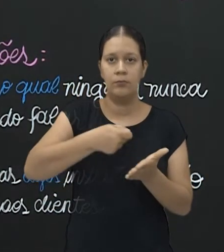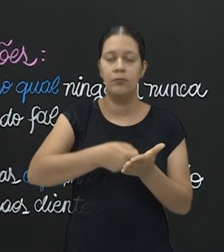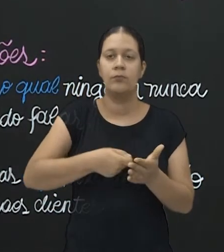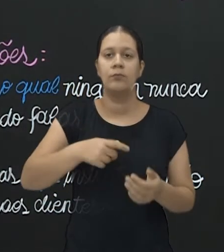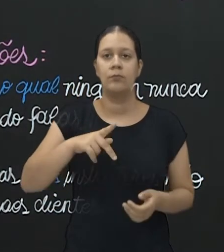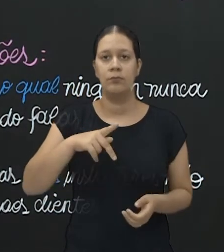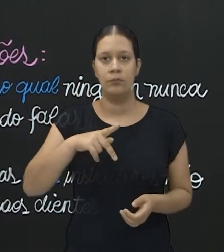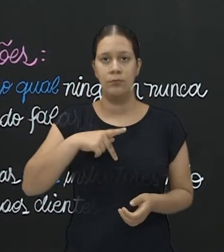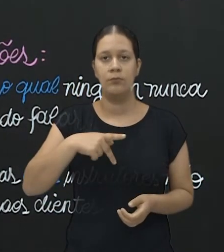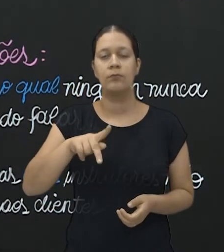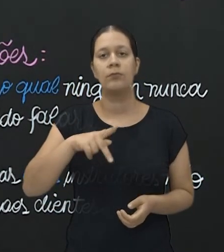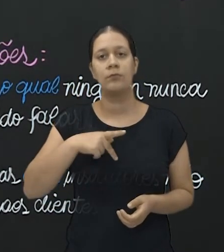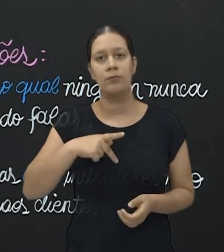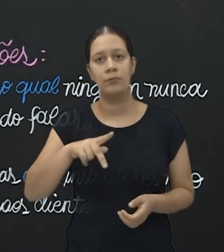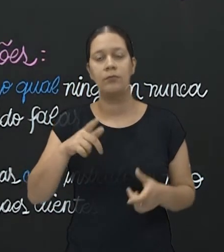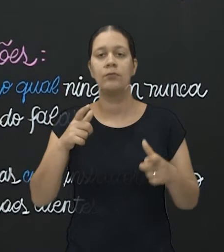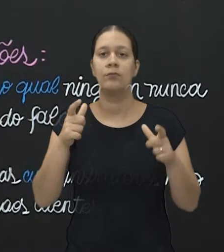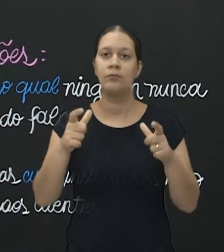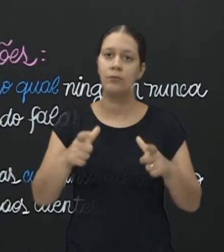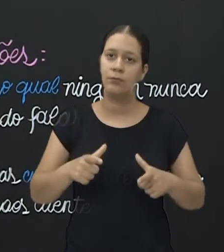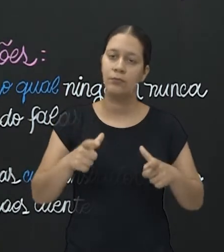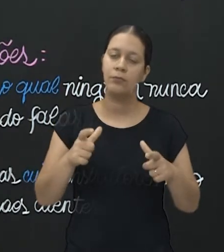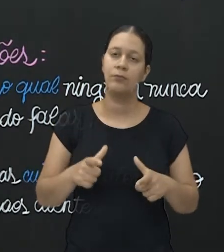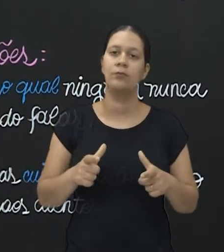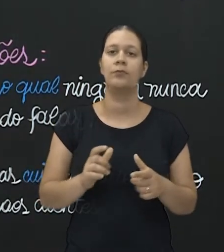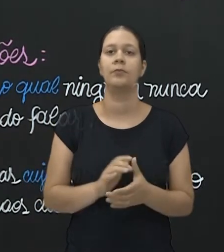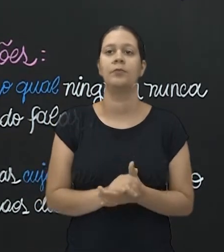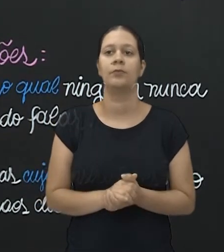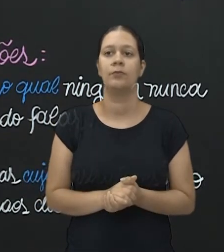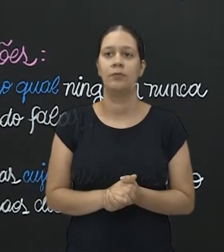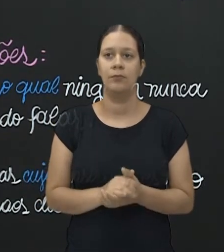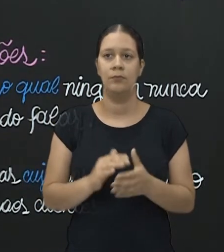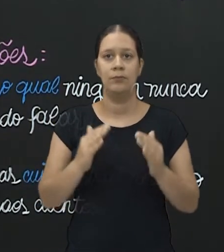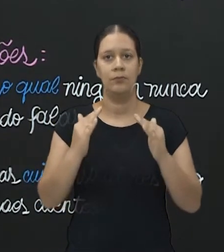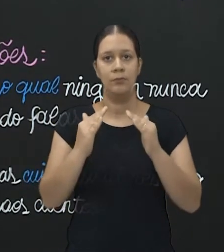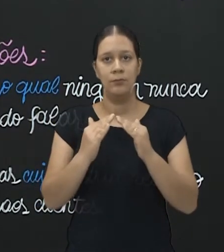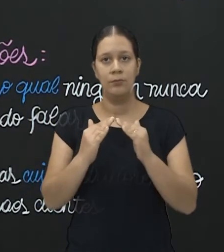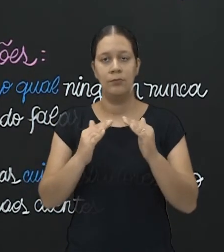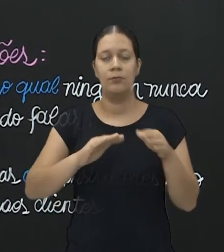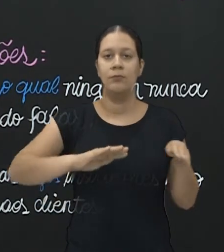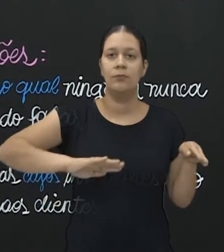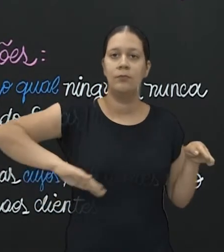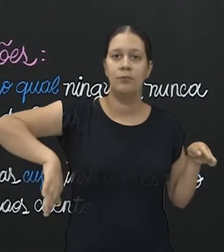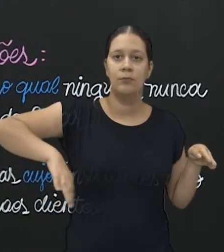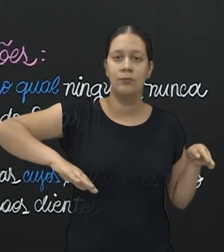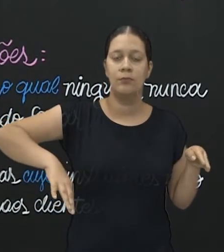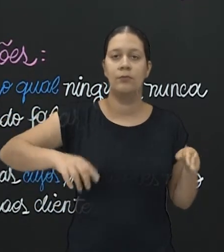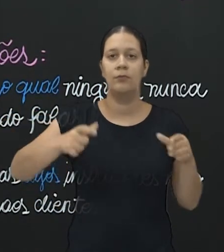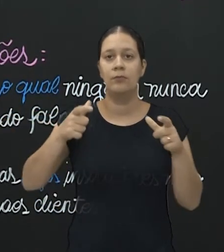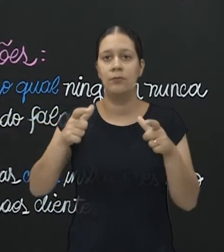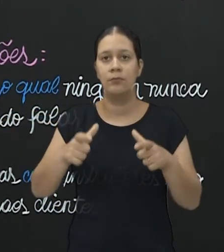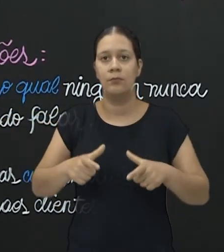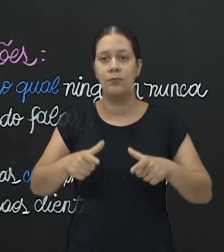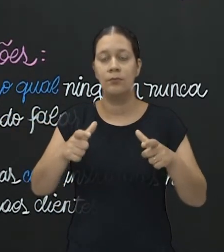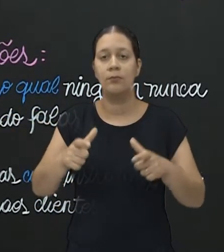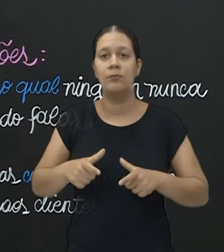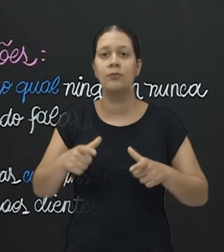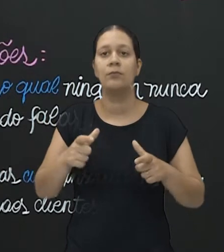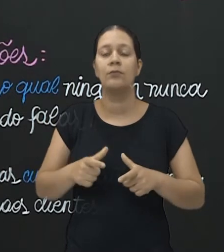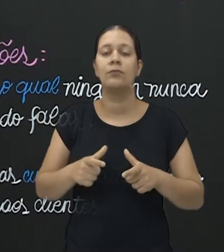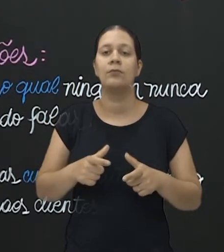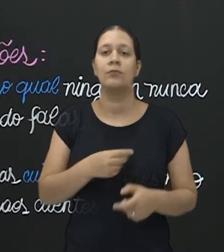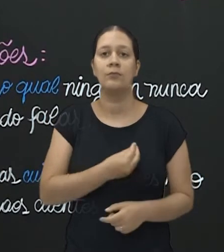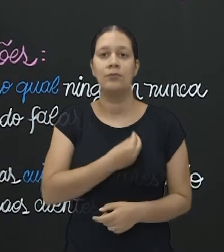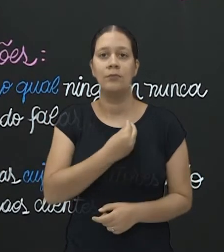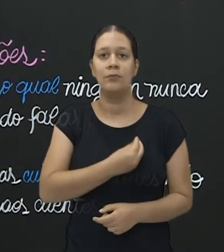pronome onde em uma oração, sempre se referindo a lugar, ok? A casa de praia onde passamos as férias é linda. Perceba que a